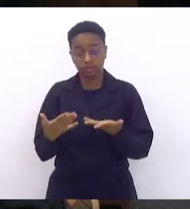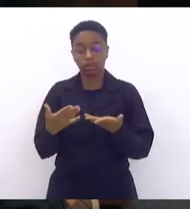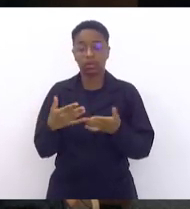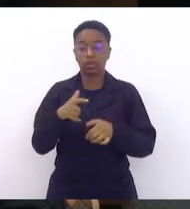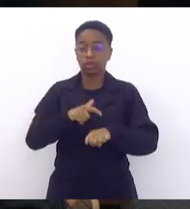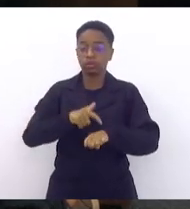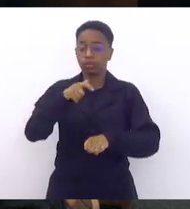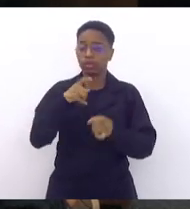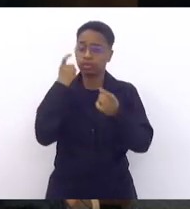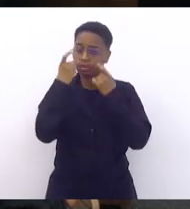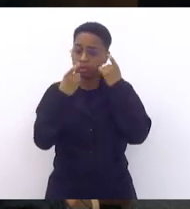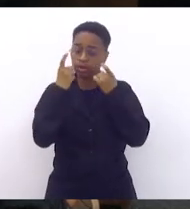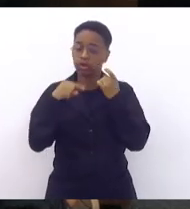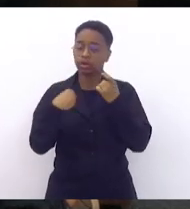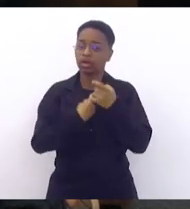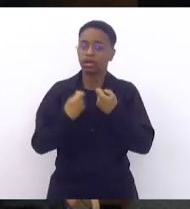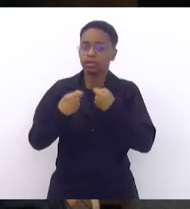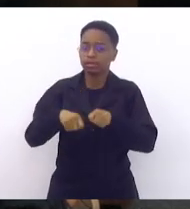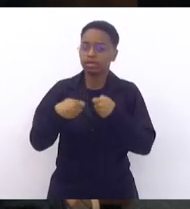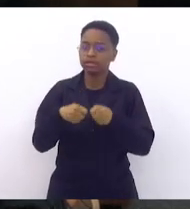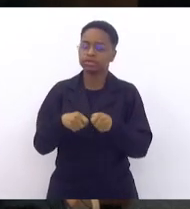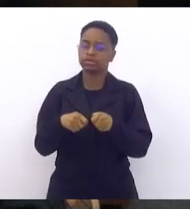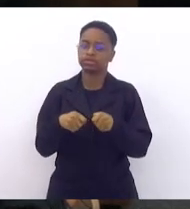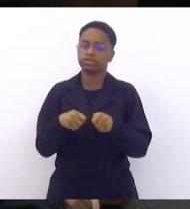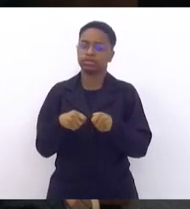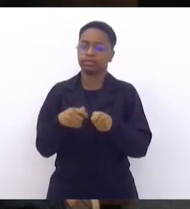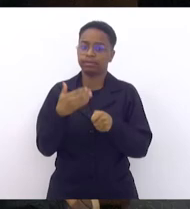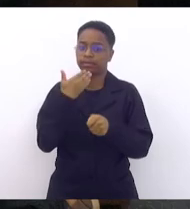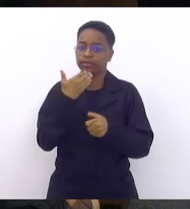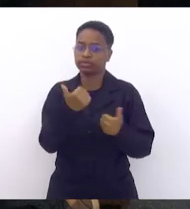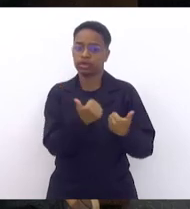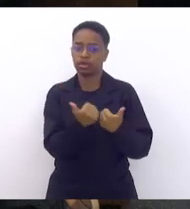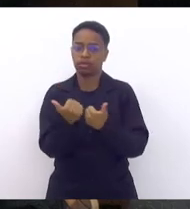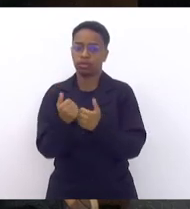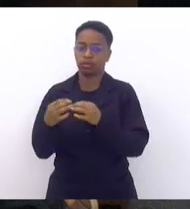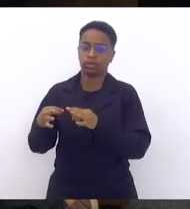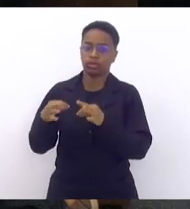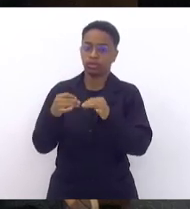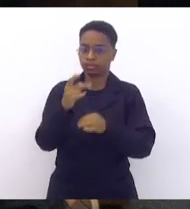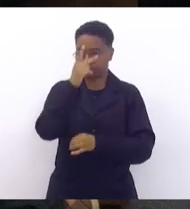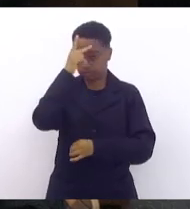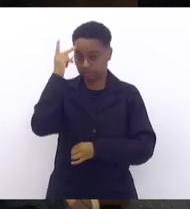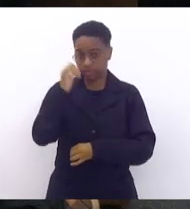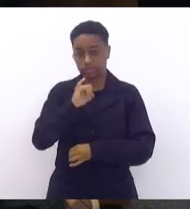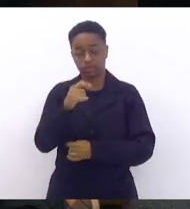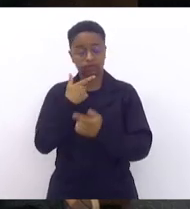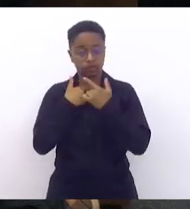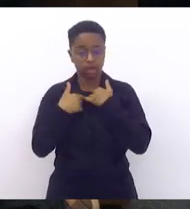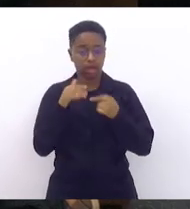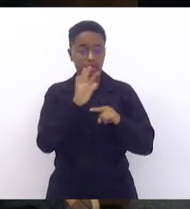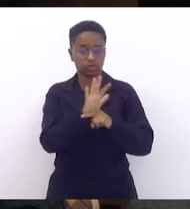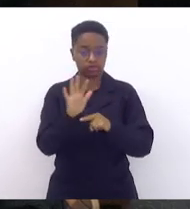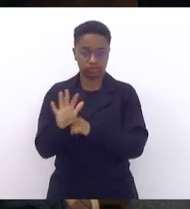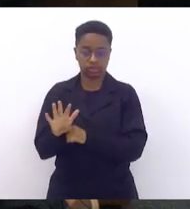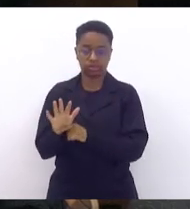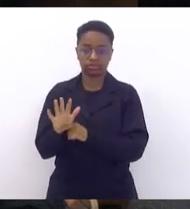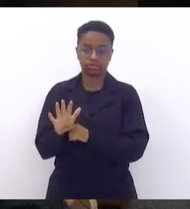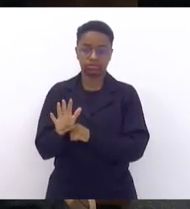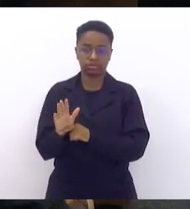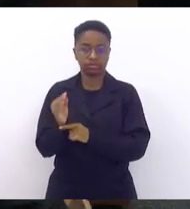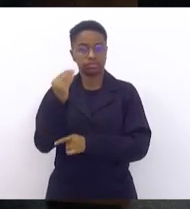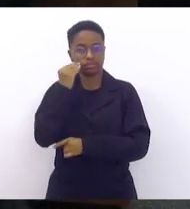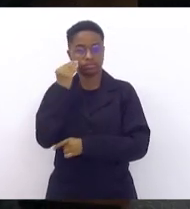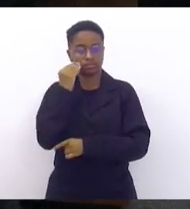buscar forças de todos aqueles que querem ajudar, colaborar, fazer com que